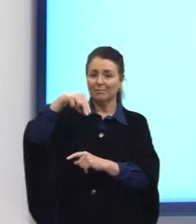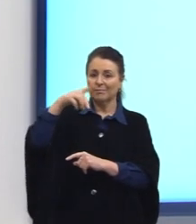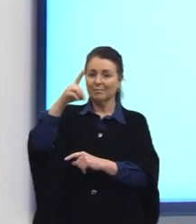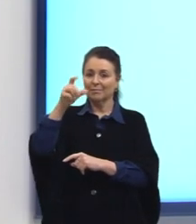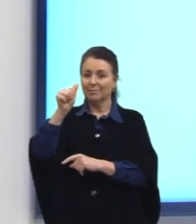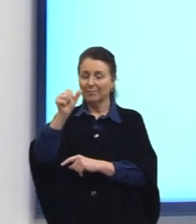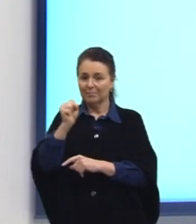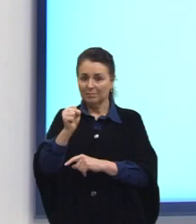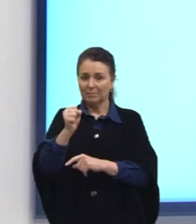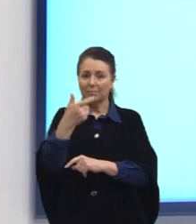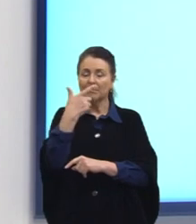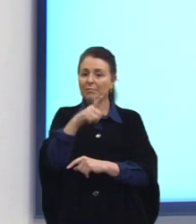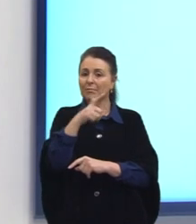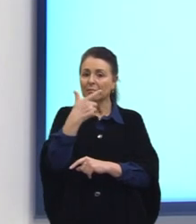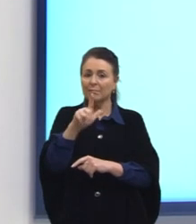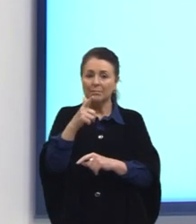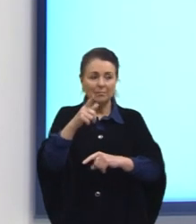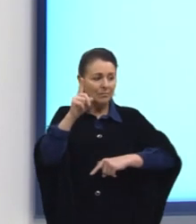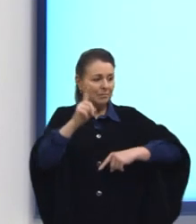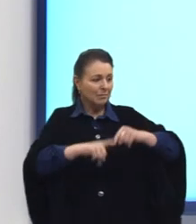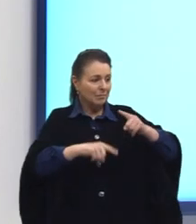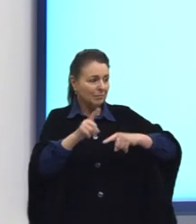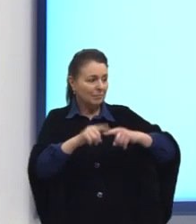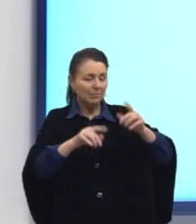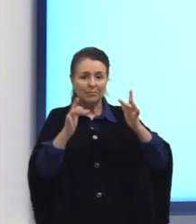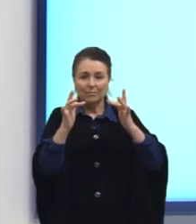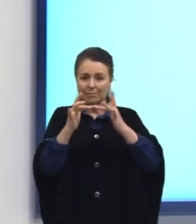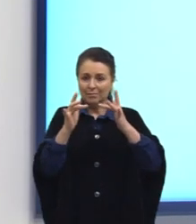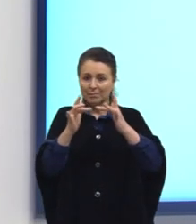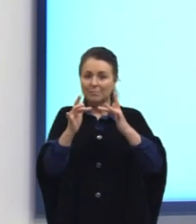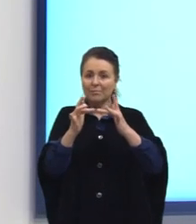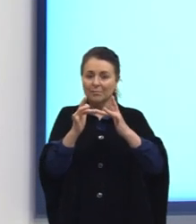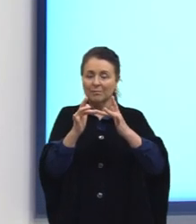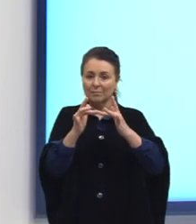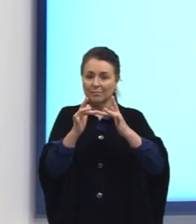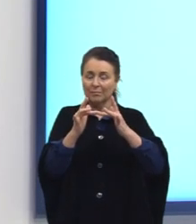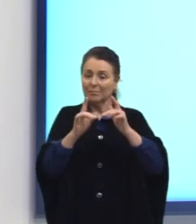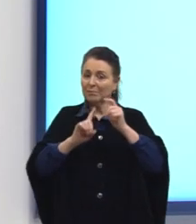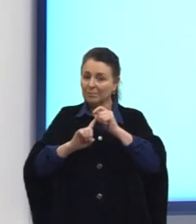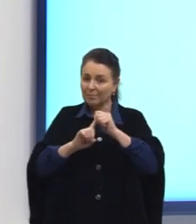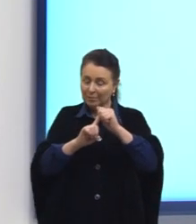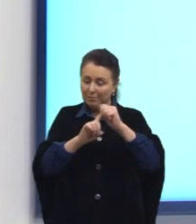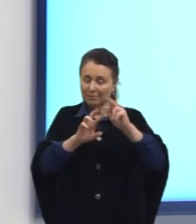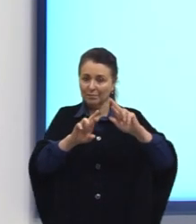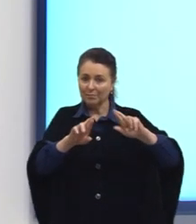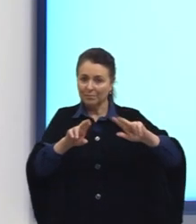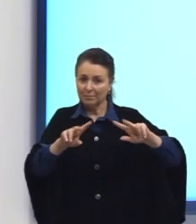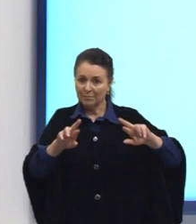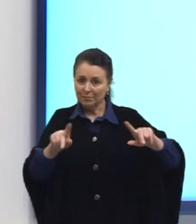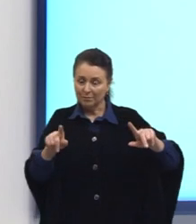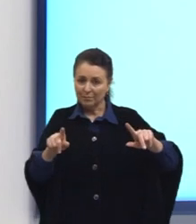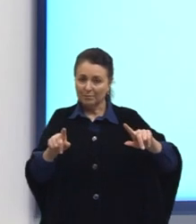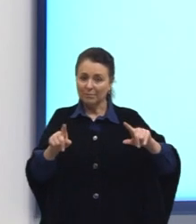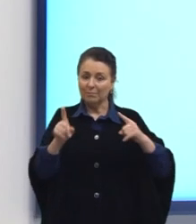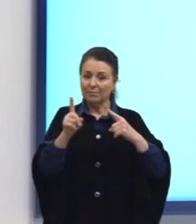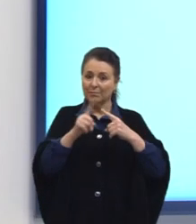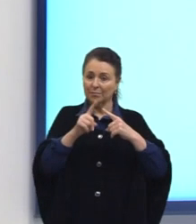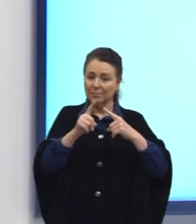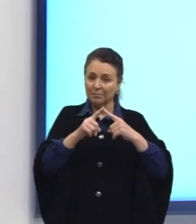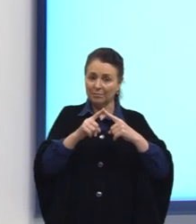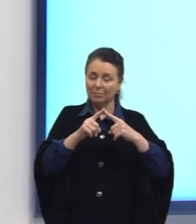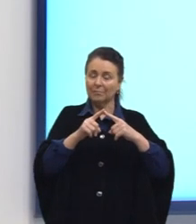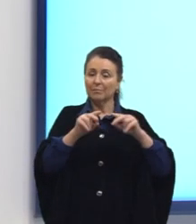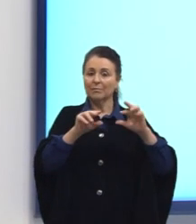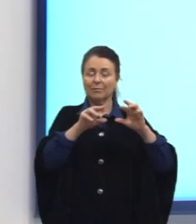né de um meio material para existir Essa é a principal diferença entre esse tipo de onda com as